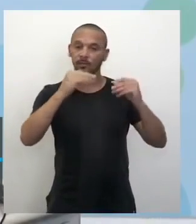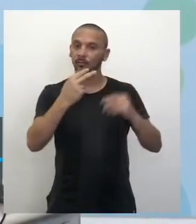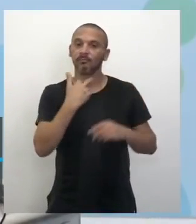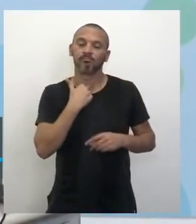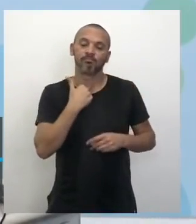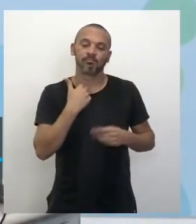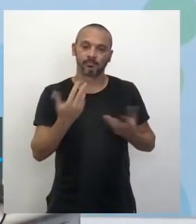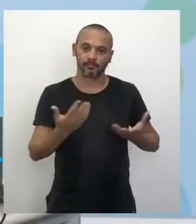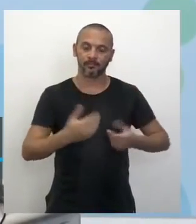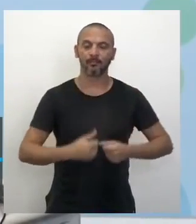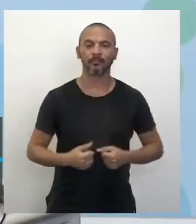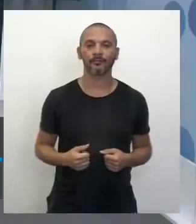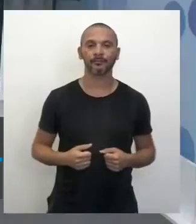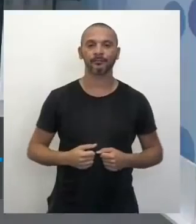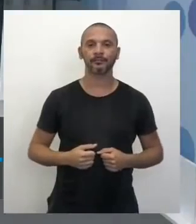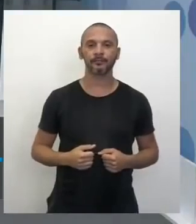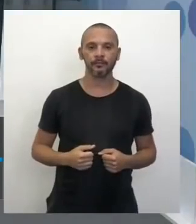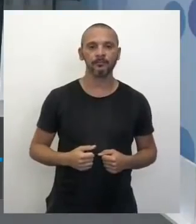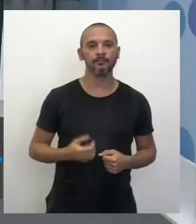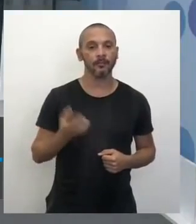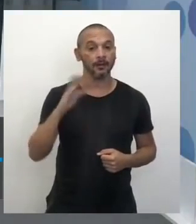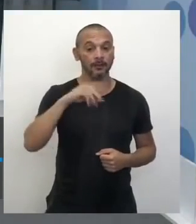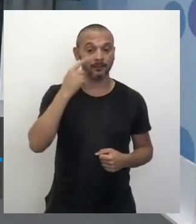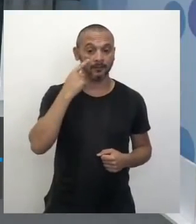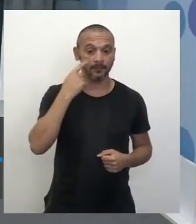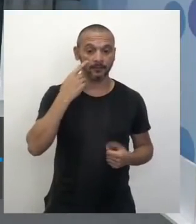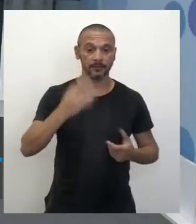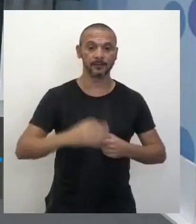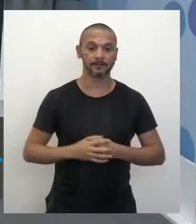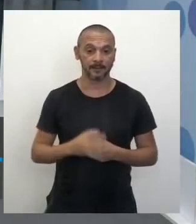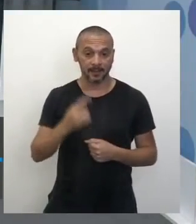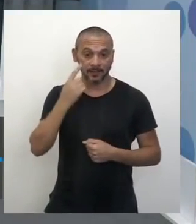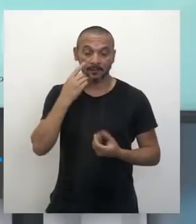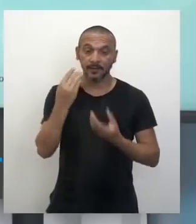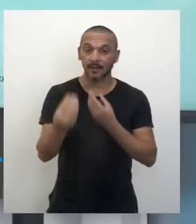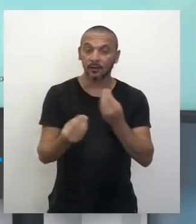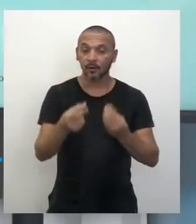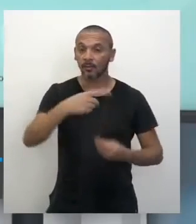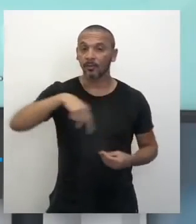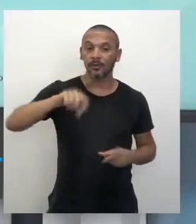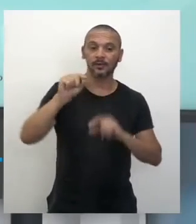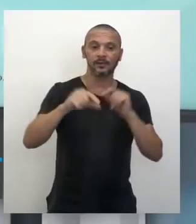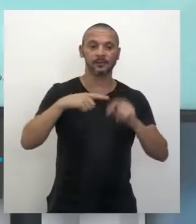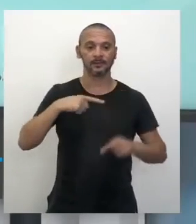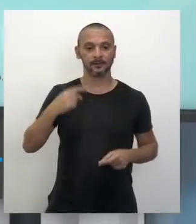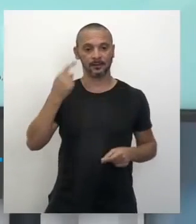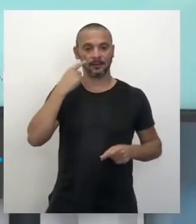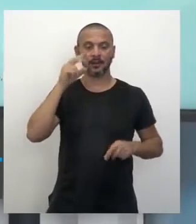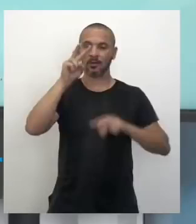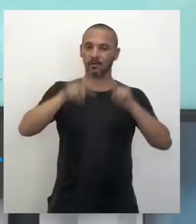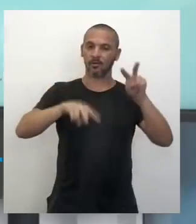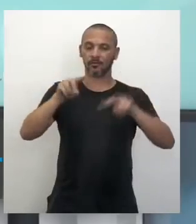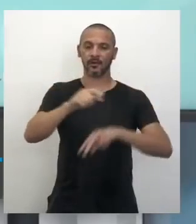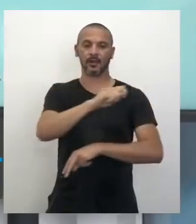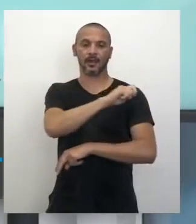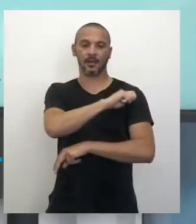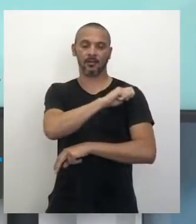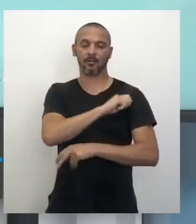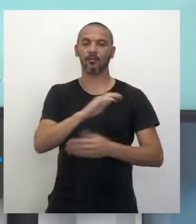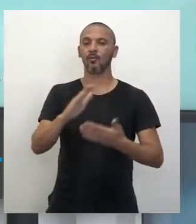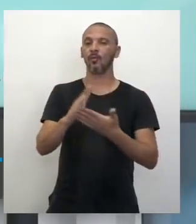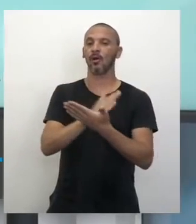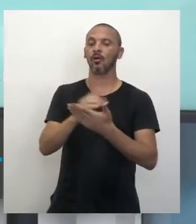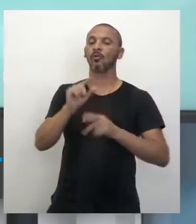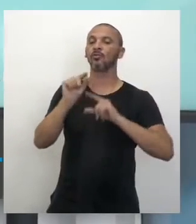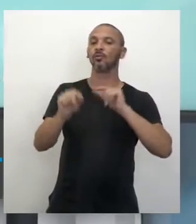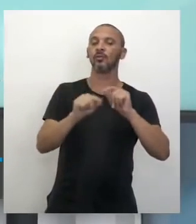mandam as respostas. Tá bom, Vi? Bora, Osmar, obrigada. Vamos ver, então, como a gente faz? eu tenho observado com os alunos que eles